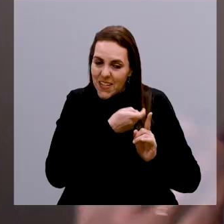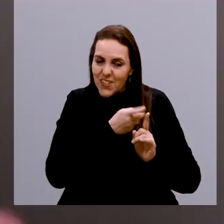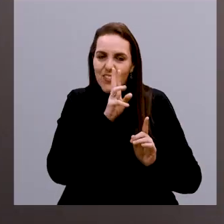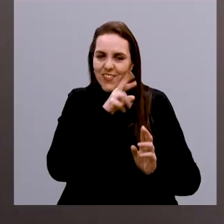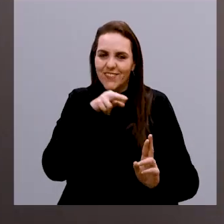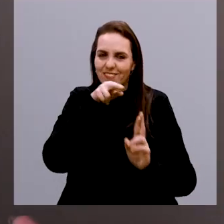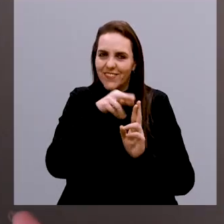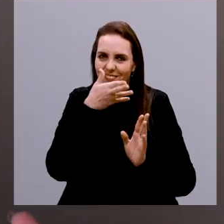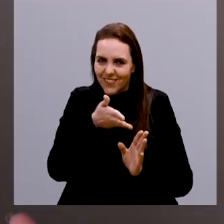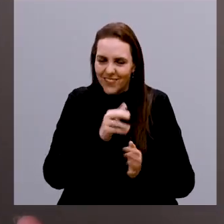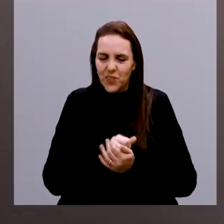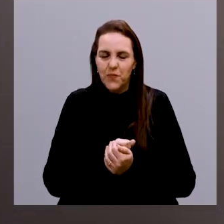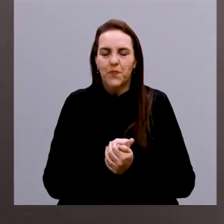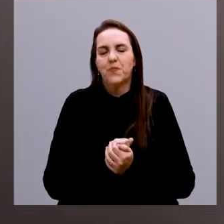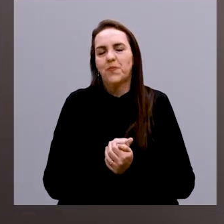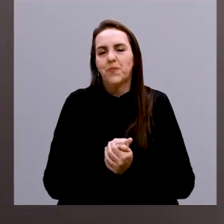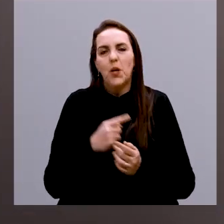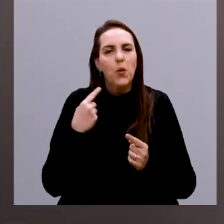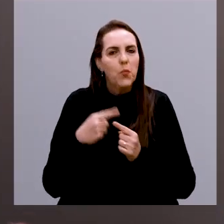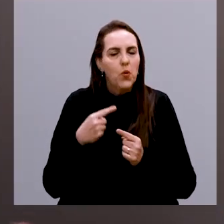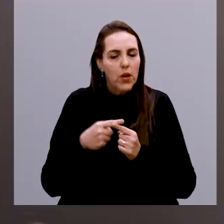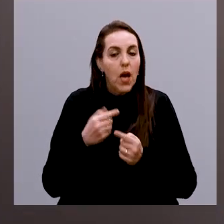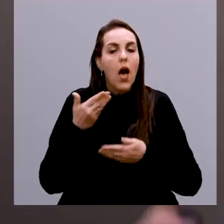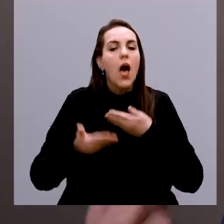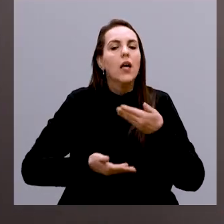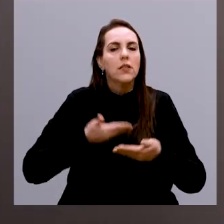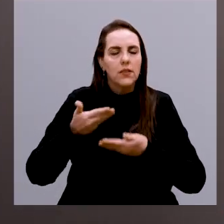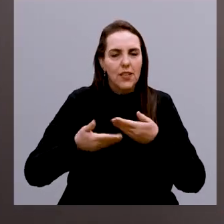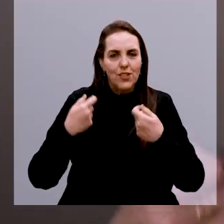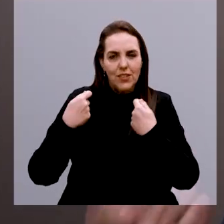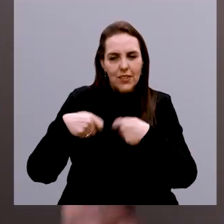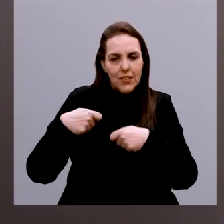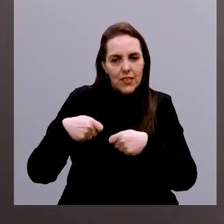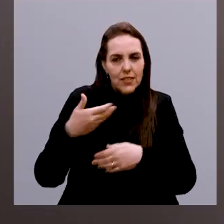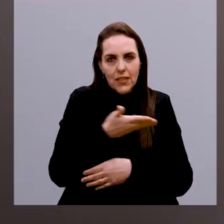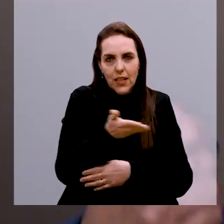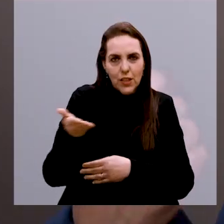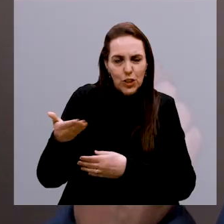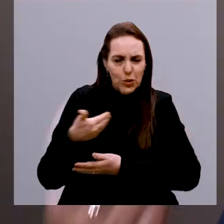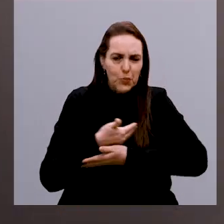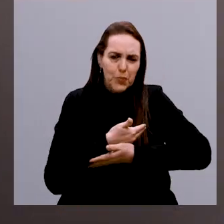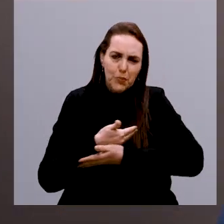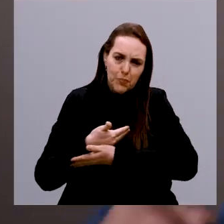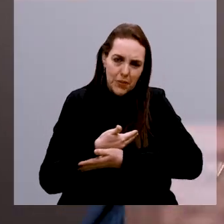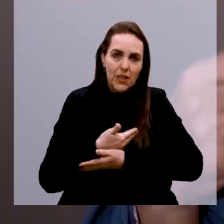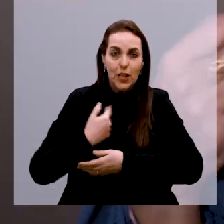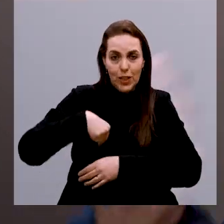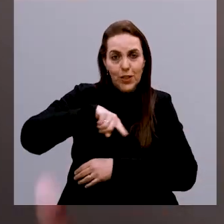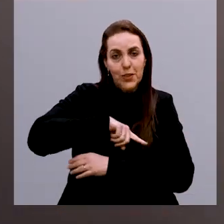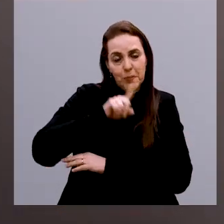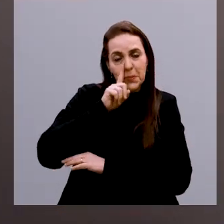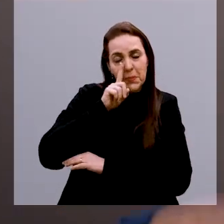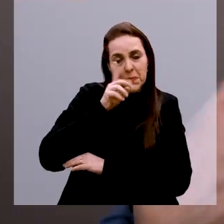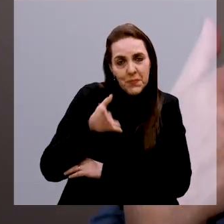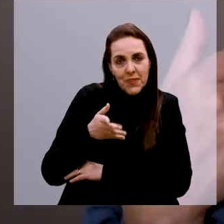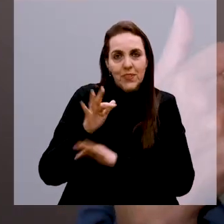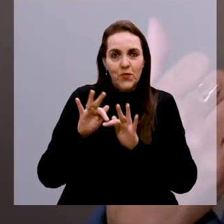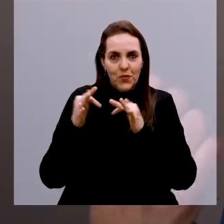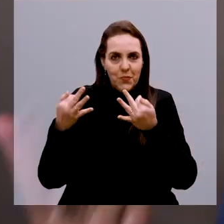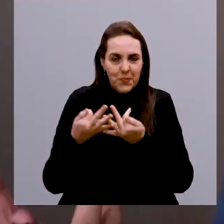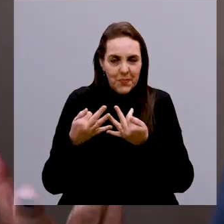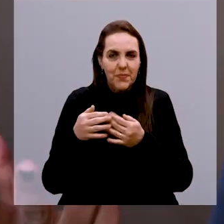uma referência, porque atende às necessidades dos nossos bebês, das nossas